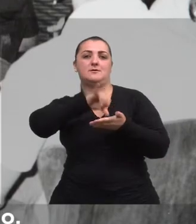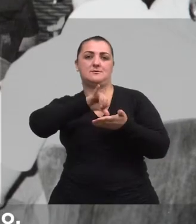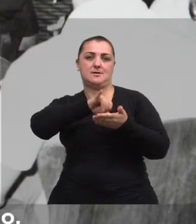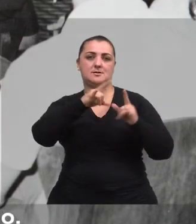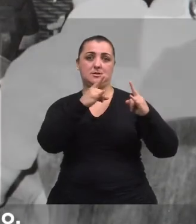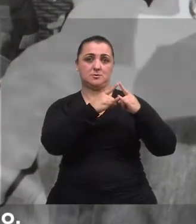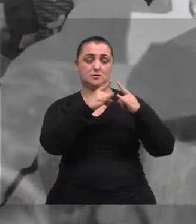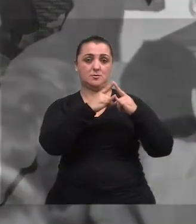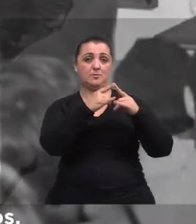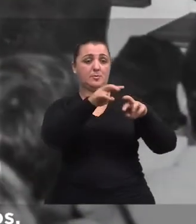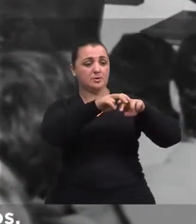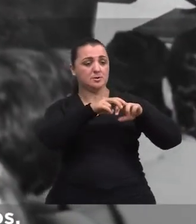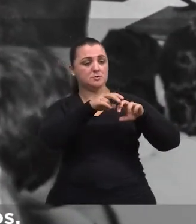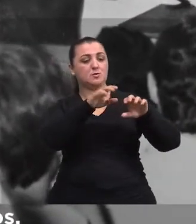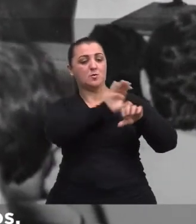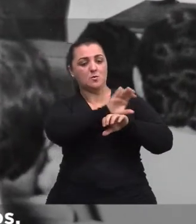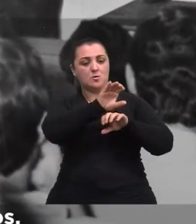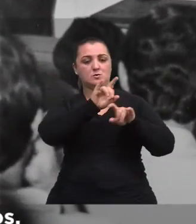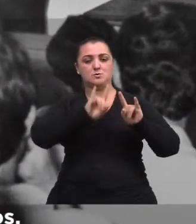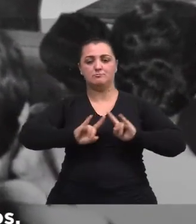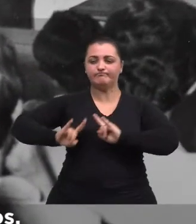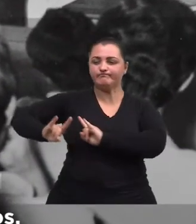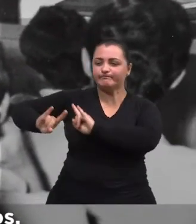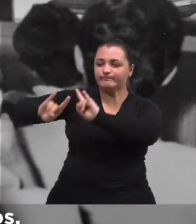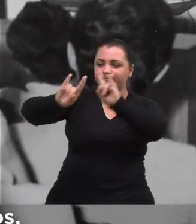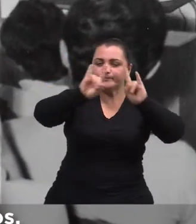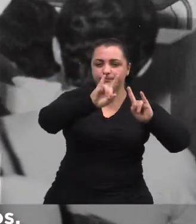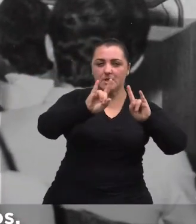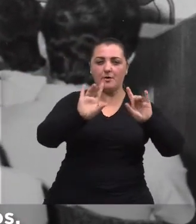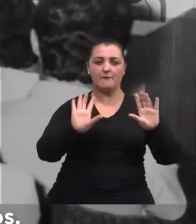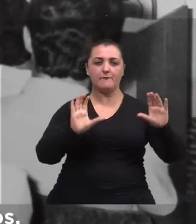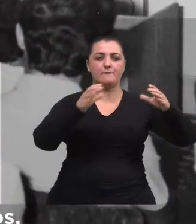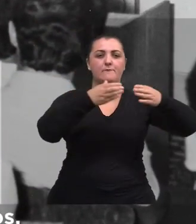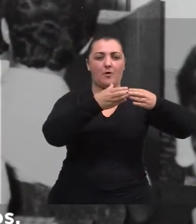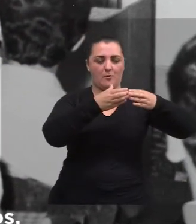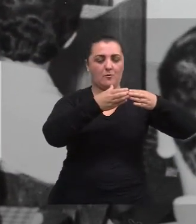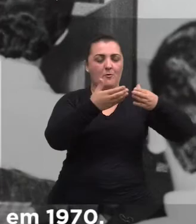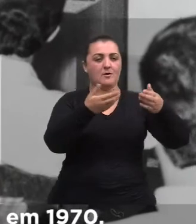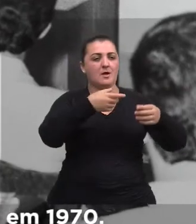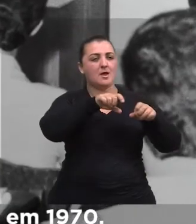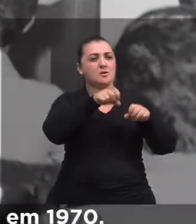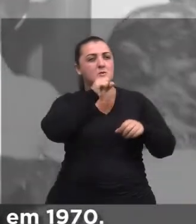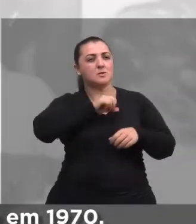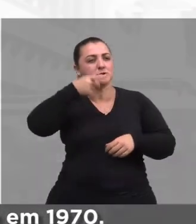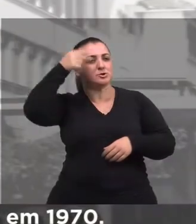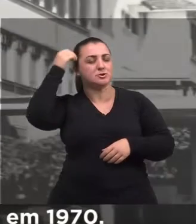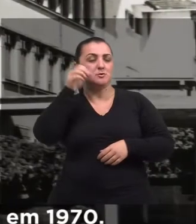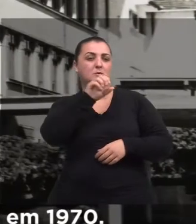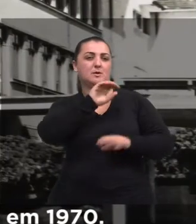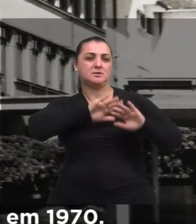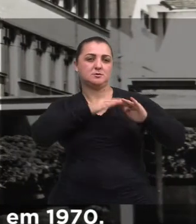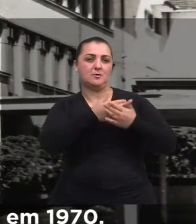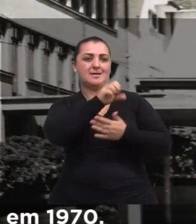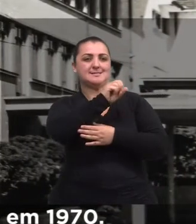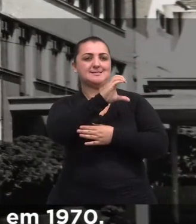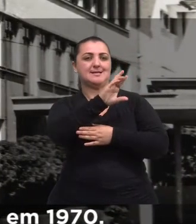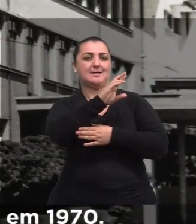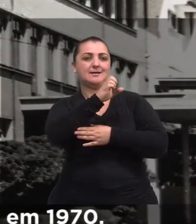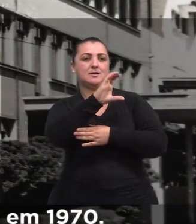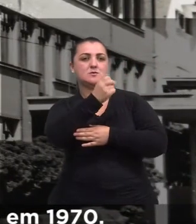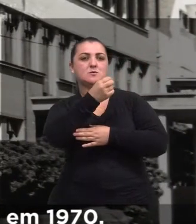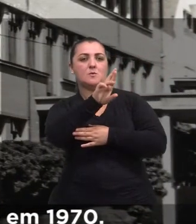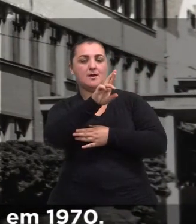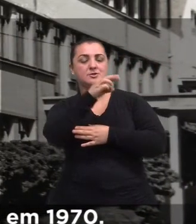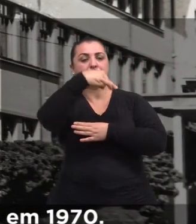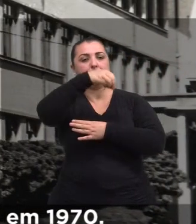sede da instituição. Assim, os cursos que estavam espalhados por vários prédios foram abrigados no antigo Colégio Sacré-Cœur de